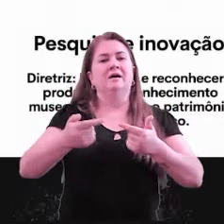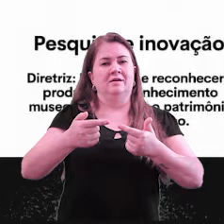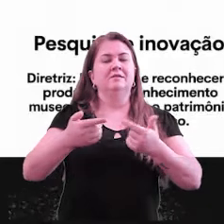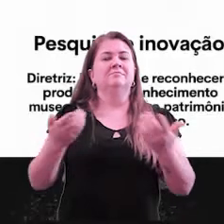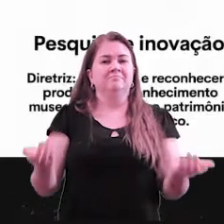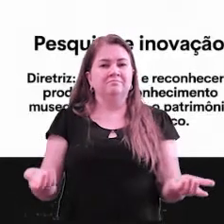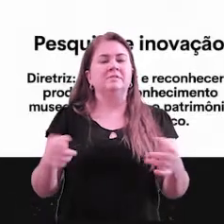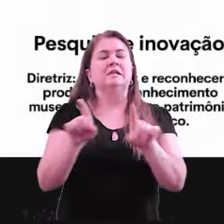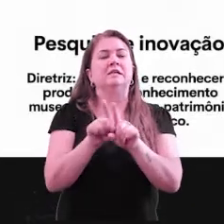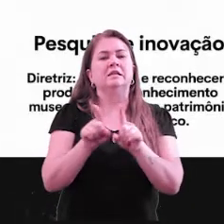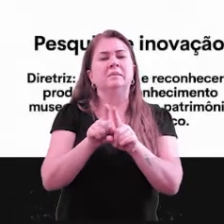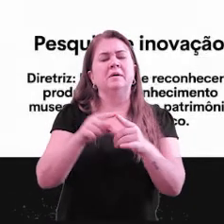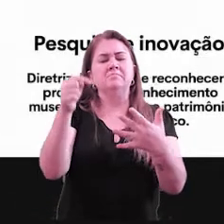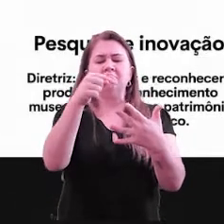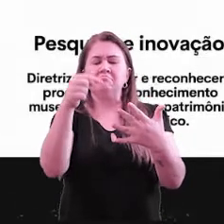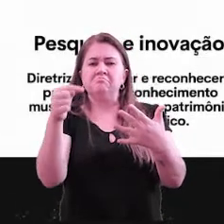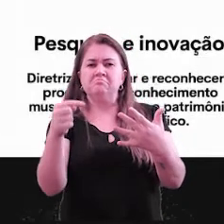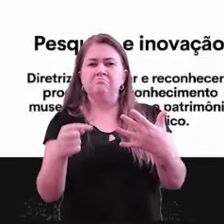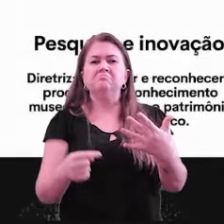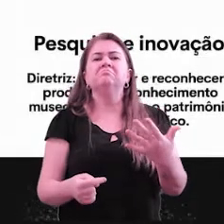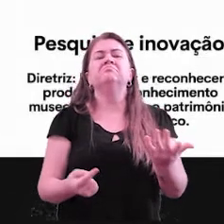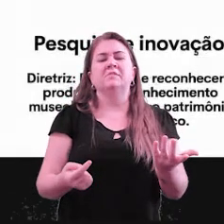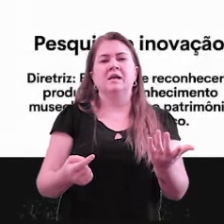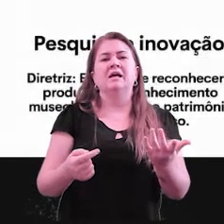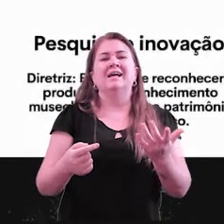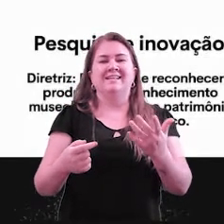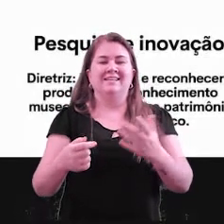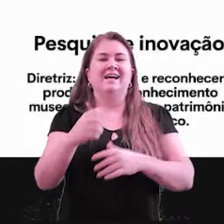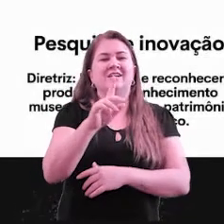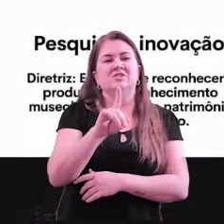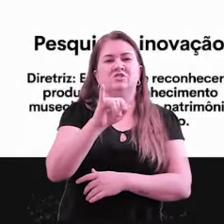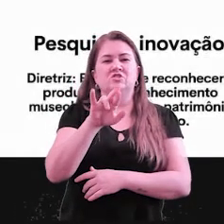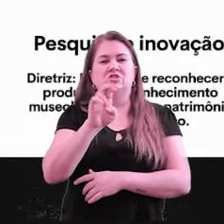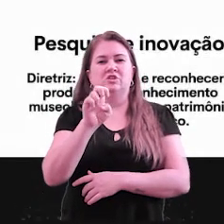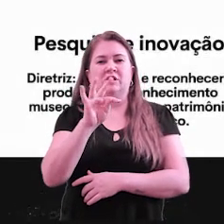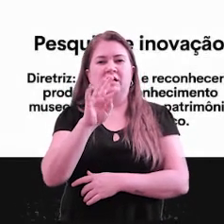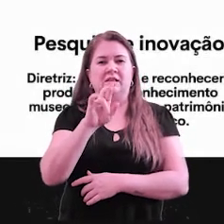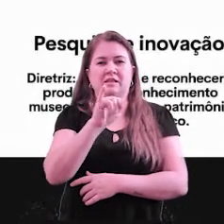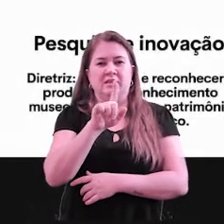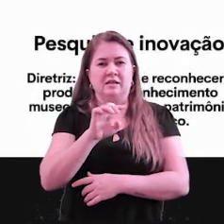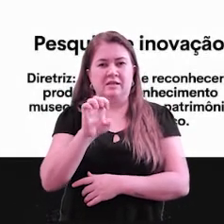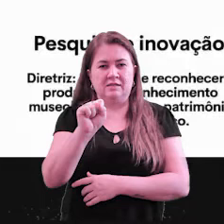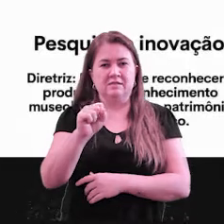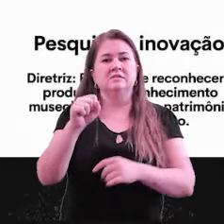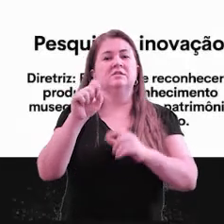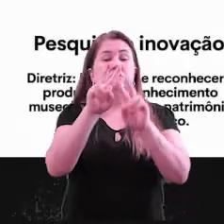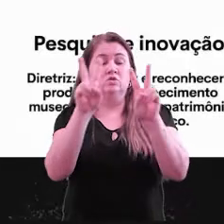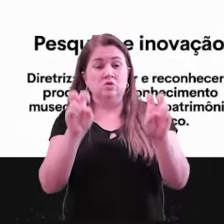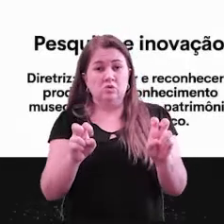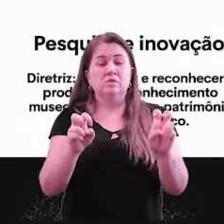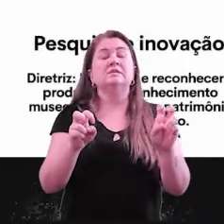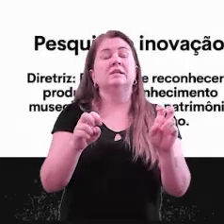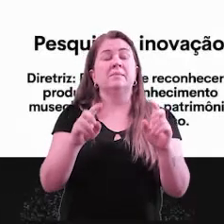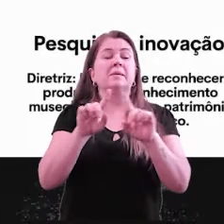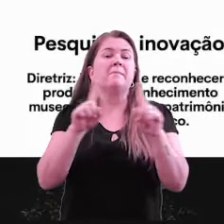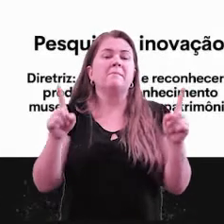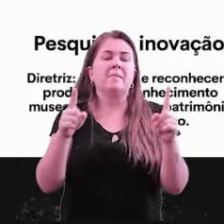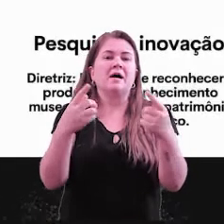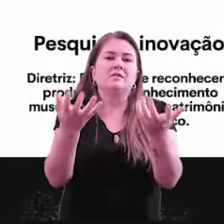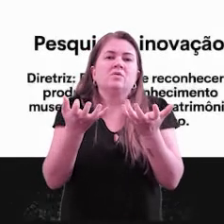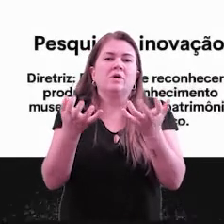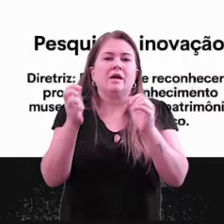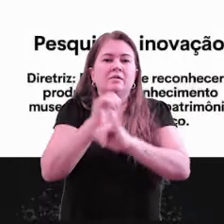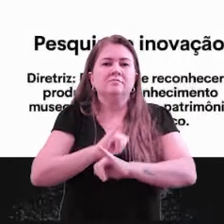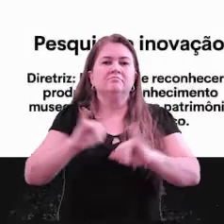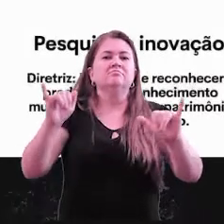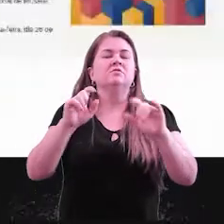as demais diretrizes para cada um dos temas transversais, mas eu destaco esses que dialogam mais diretamente com a